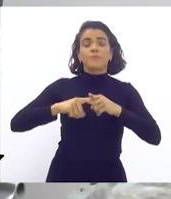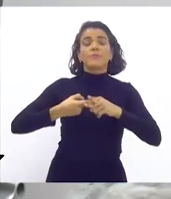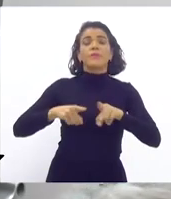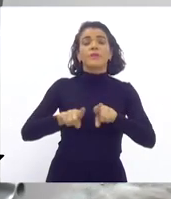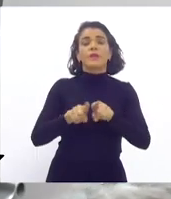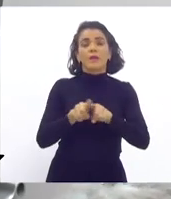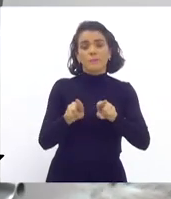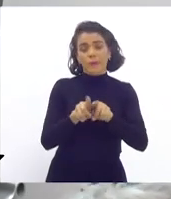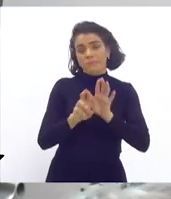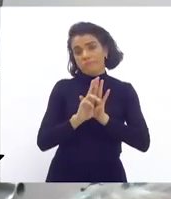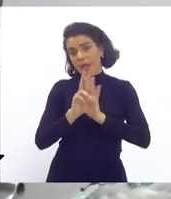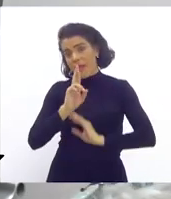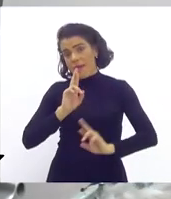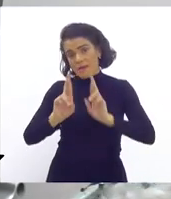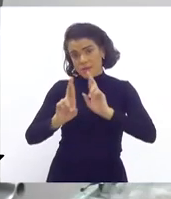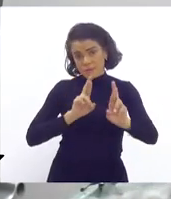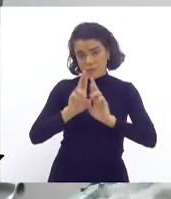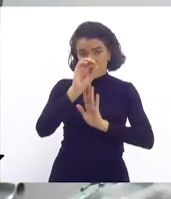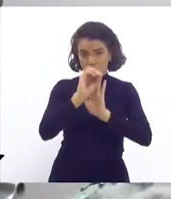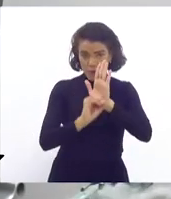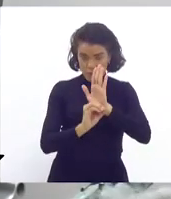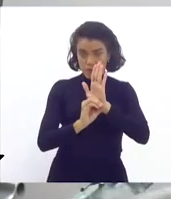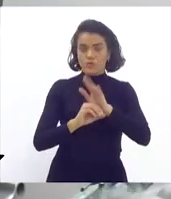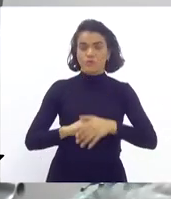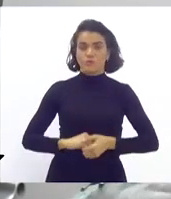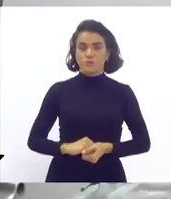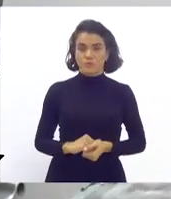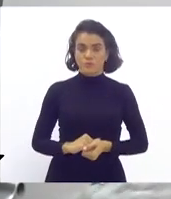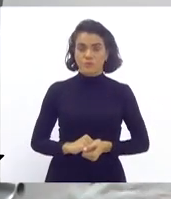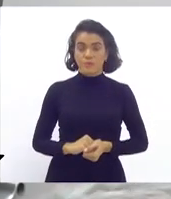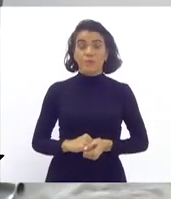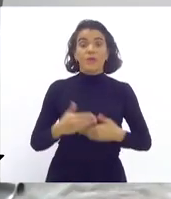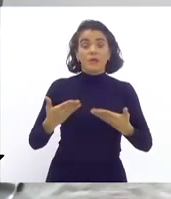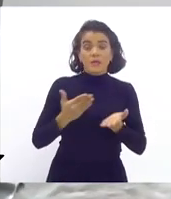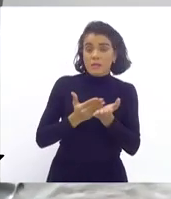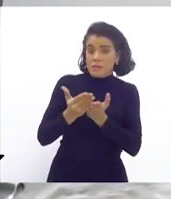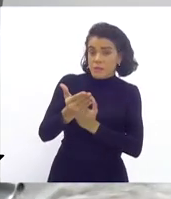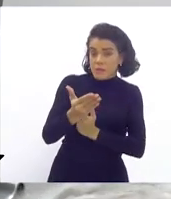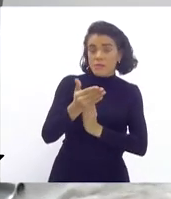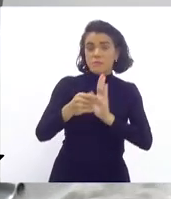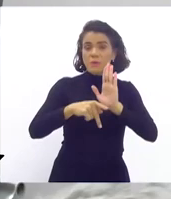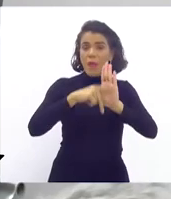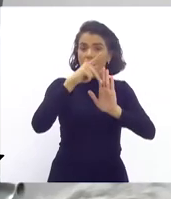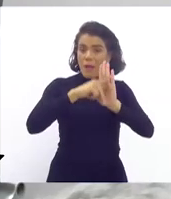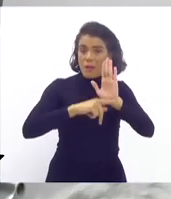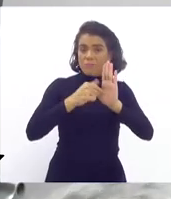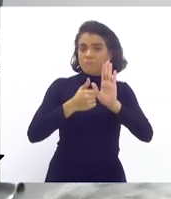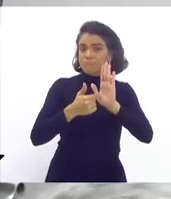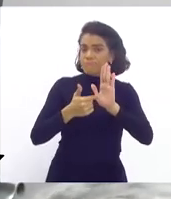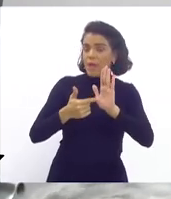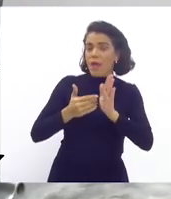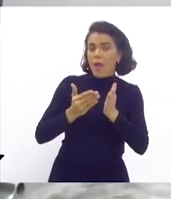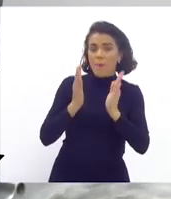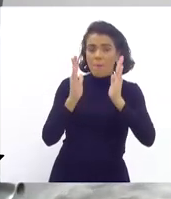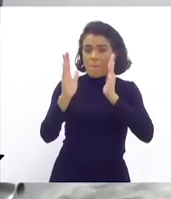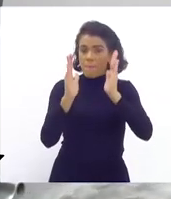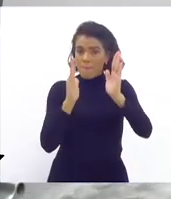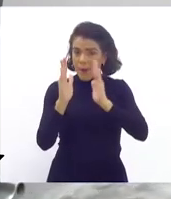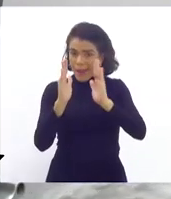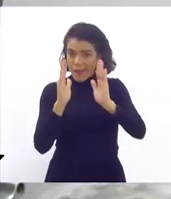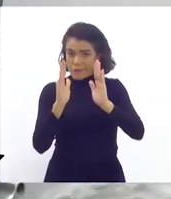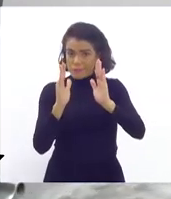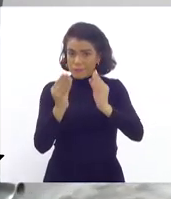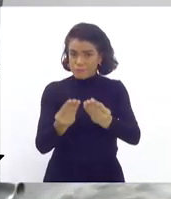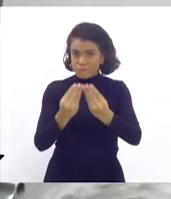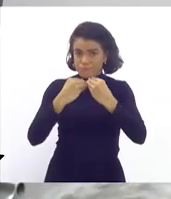em resposta aos ofícios e expor para o final requerer inicialmente a Expedicionário e antecipação ao prazo concedido no Ofício